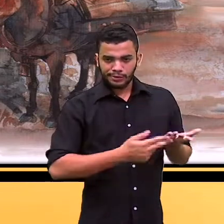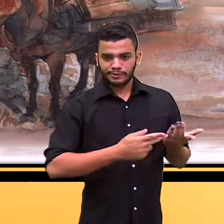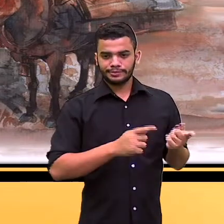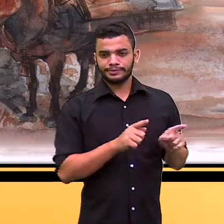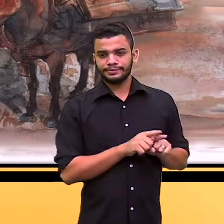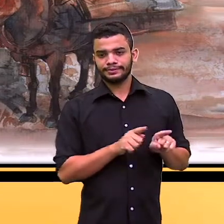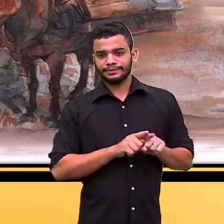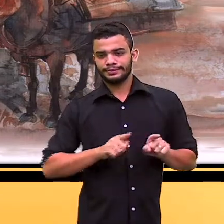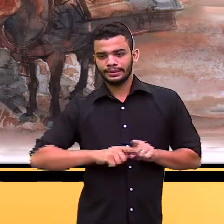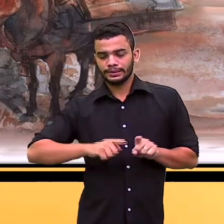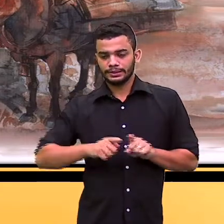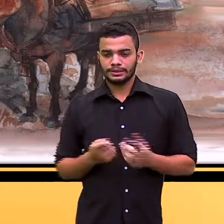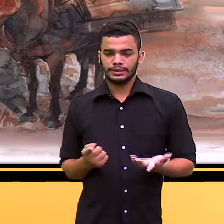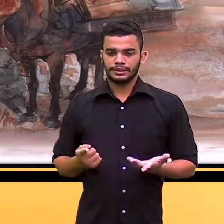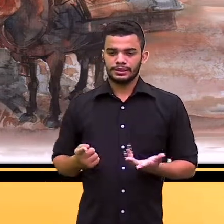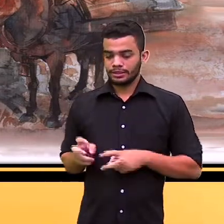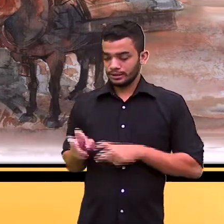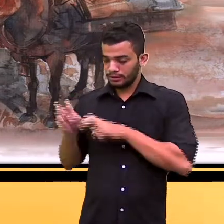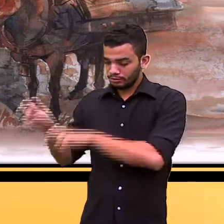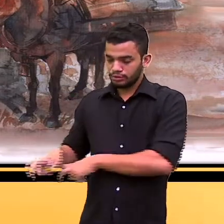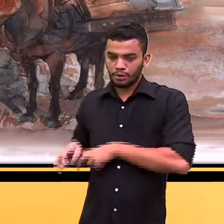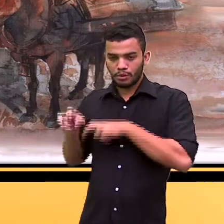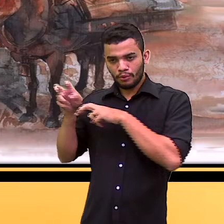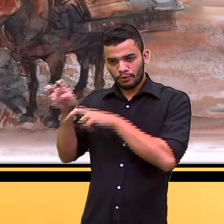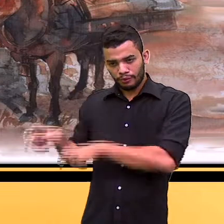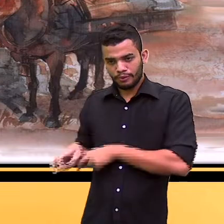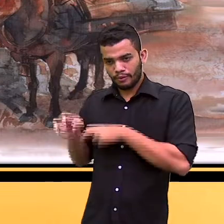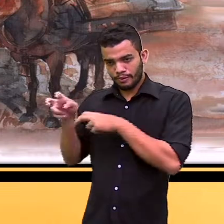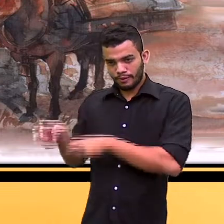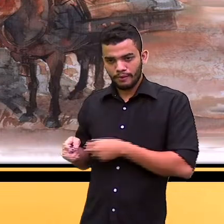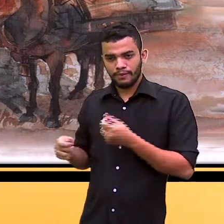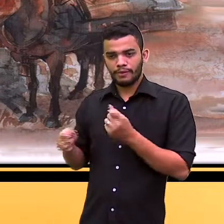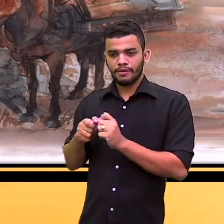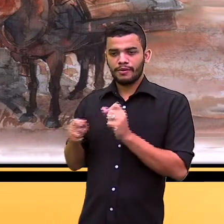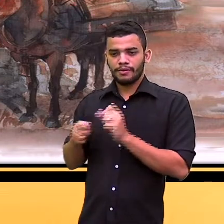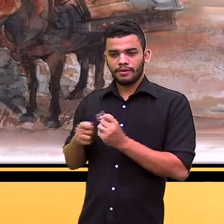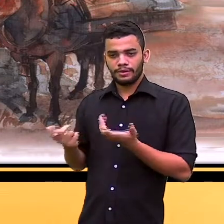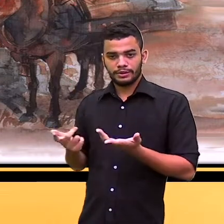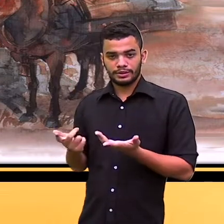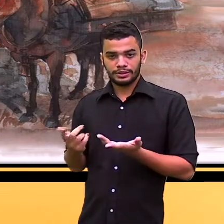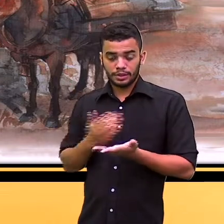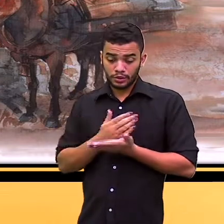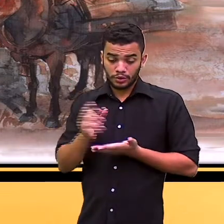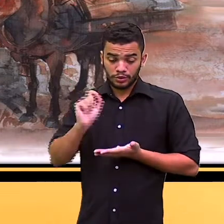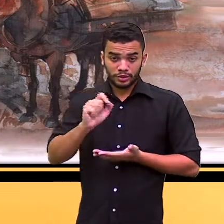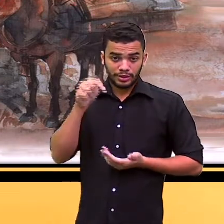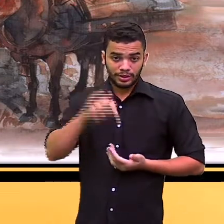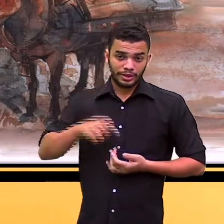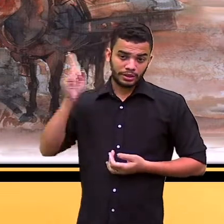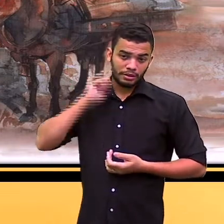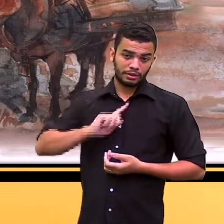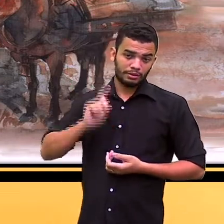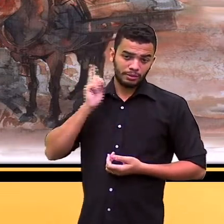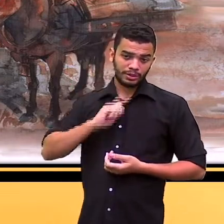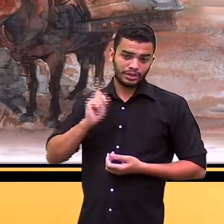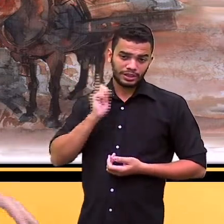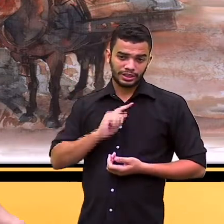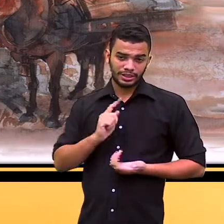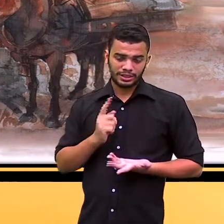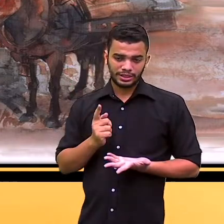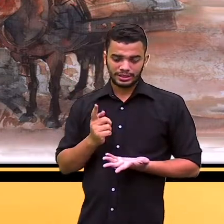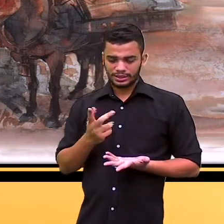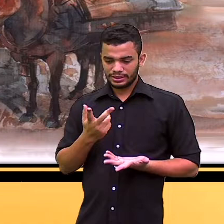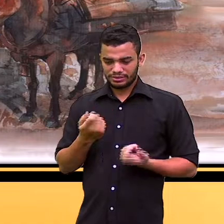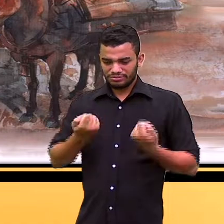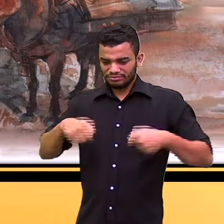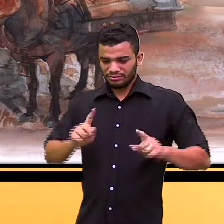gado, o que tornou a população mineira menos dependente dos produtos vindos do Sul ou de São